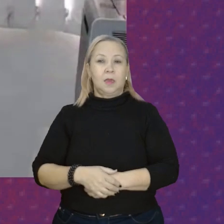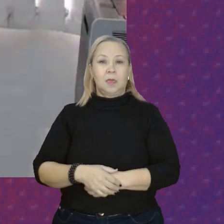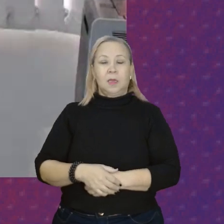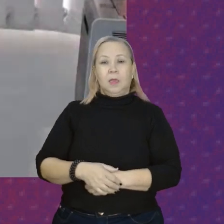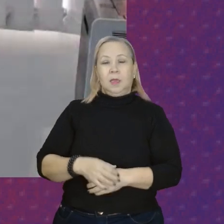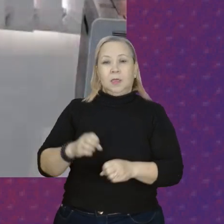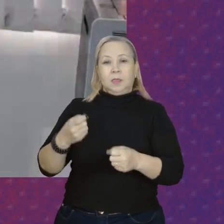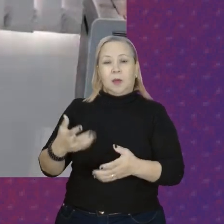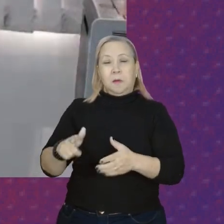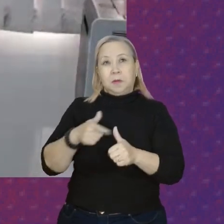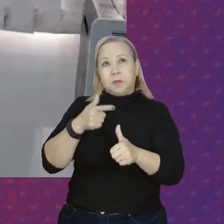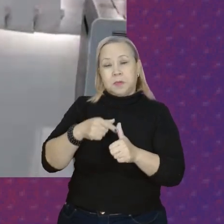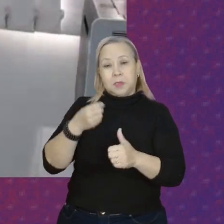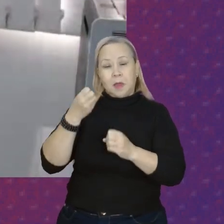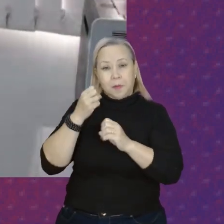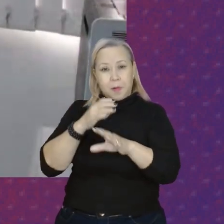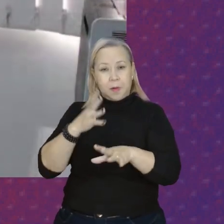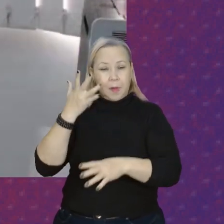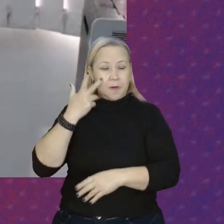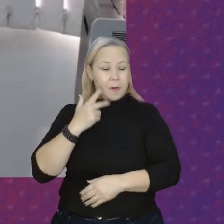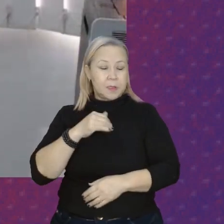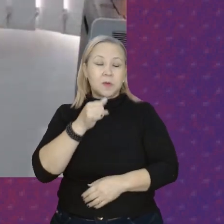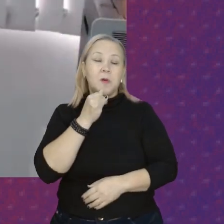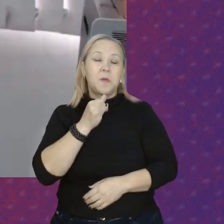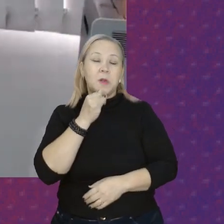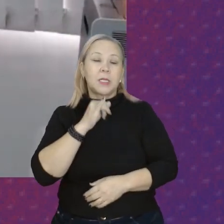infância, quando, por exemplo,